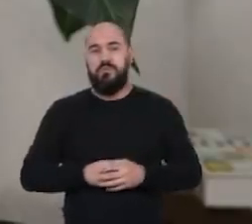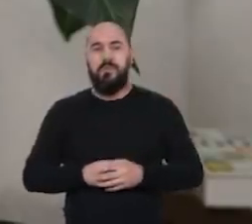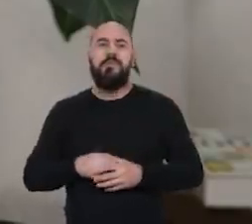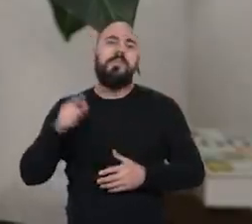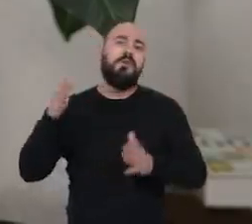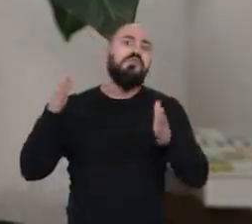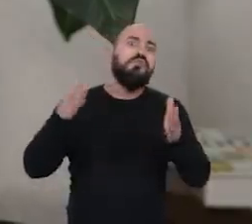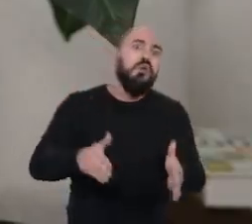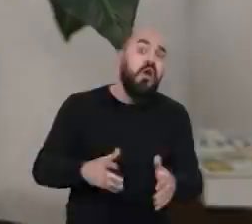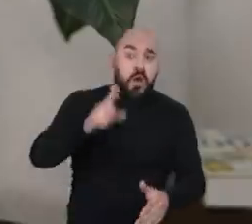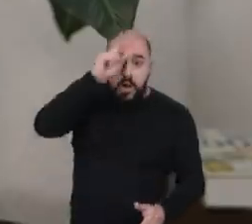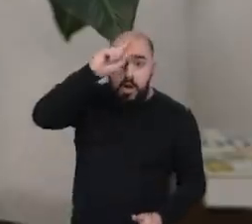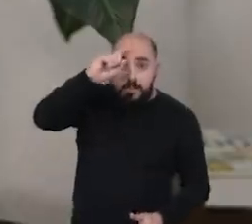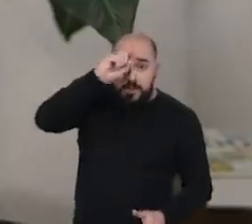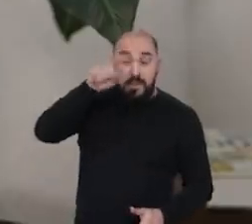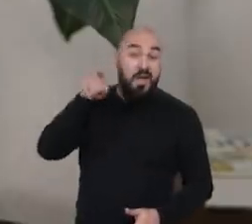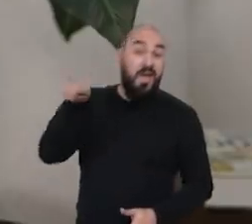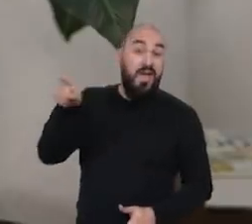hospital, o Felipe estava